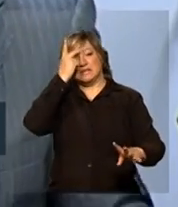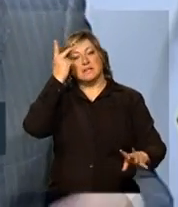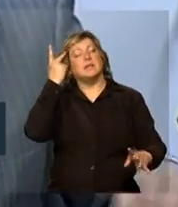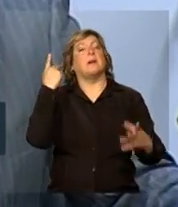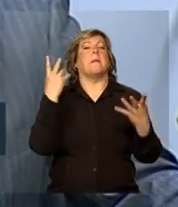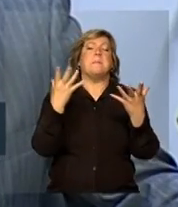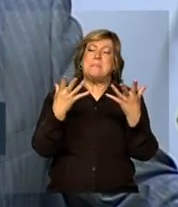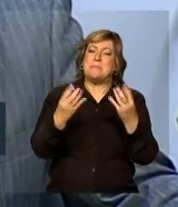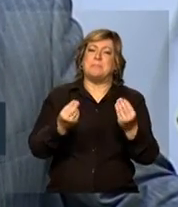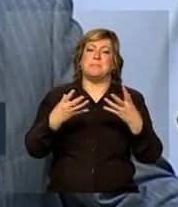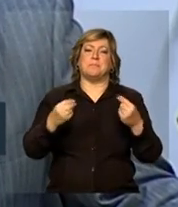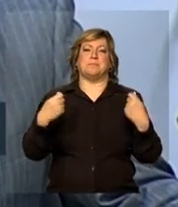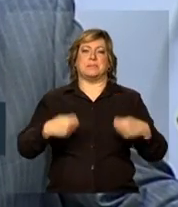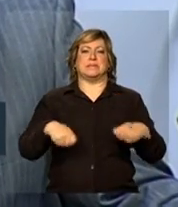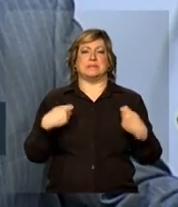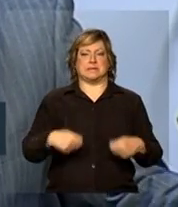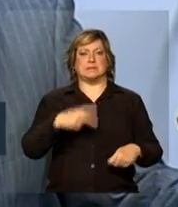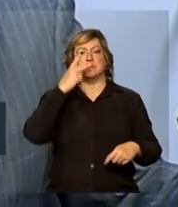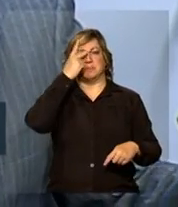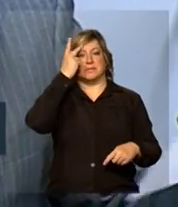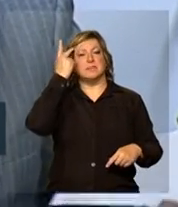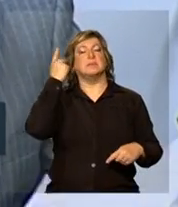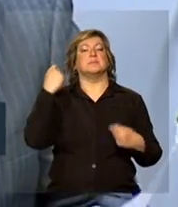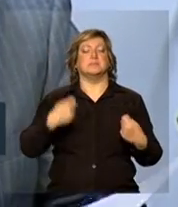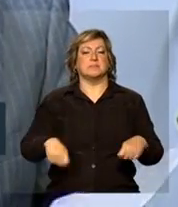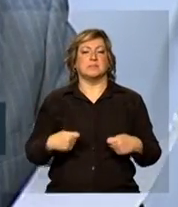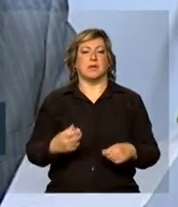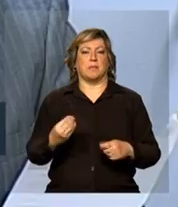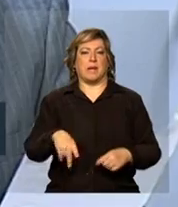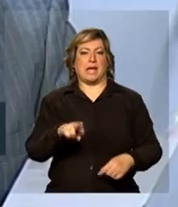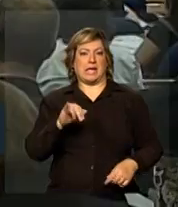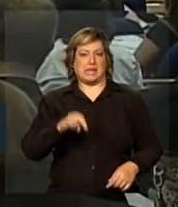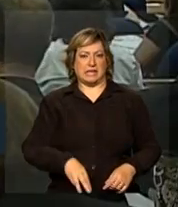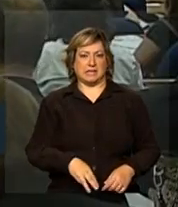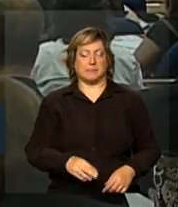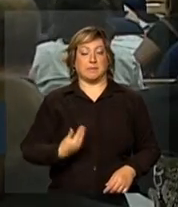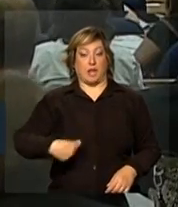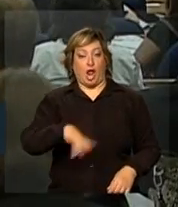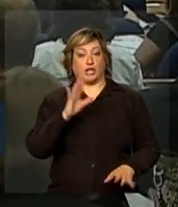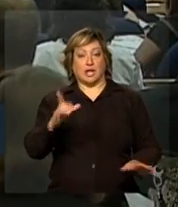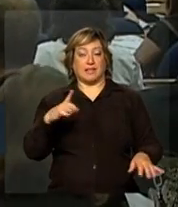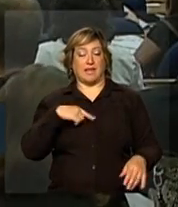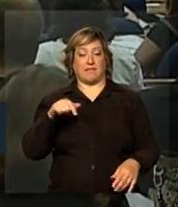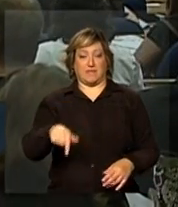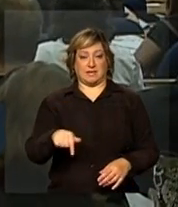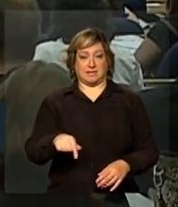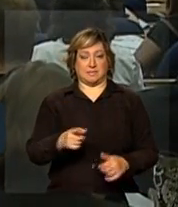ampliação da realização dos transplantes de rim. Nós já tivemos nesse primeiro semestre um aumento de